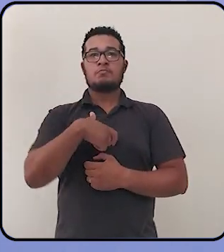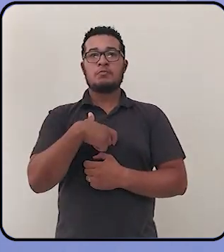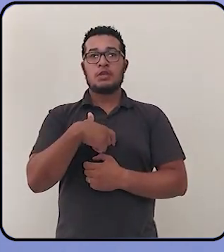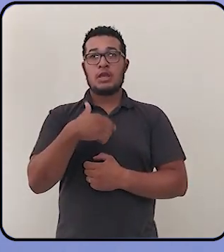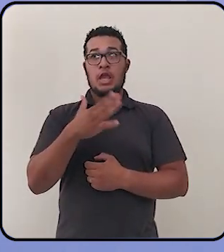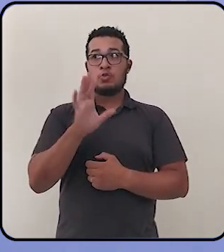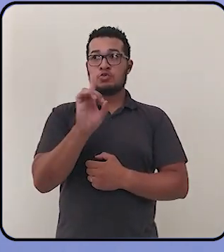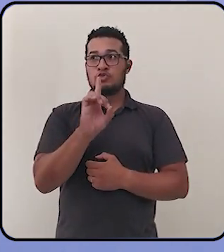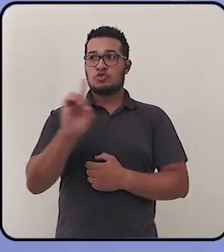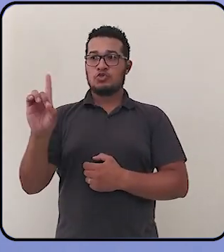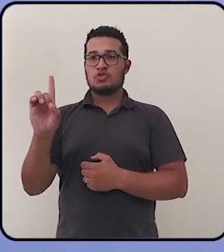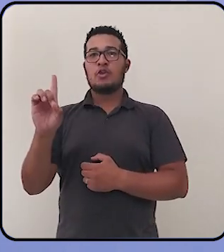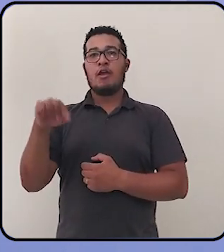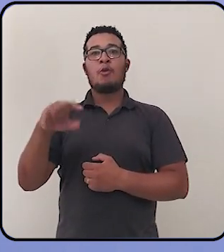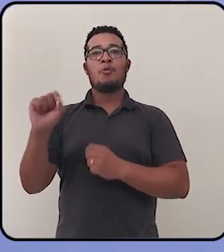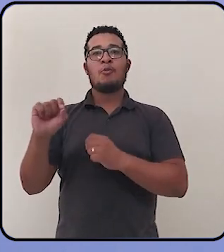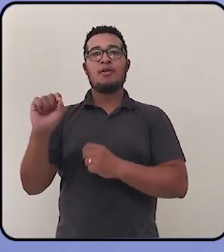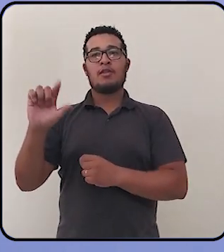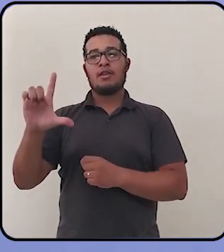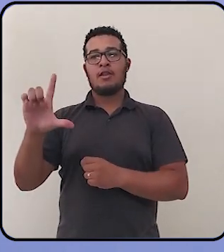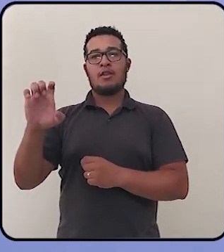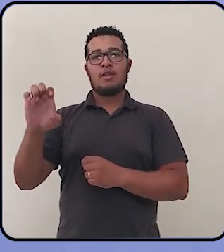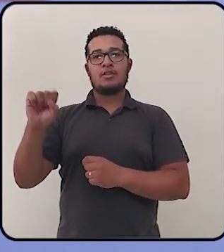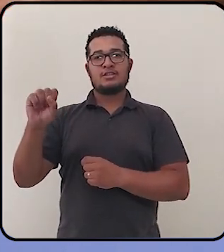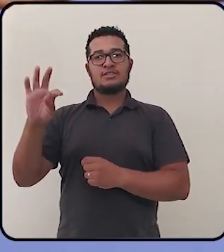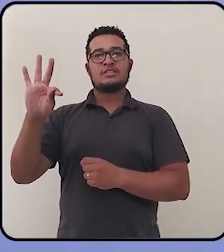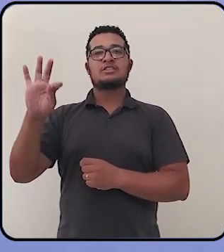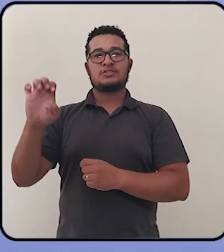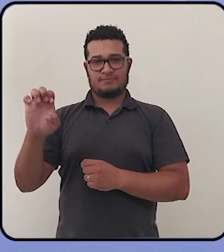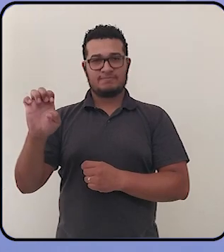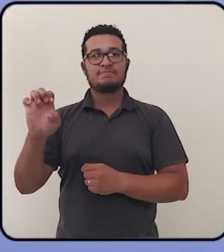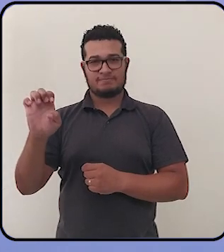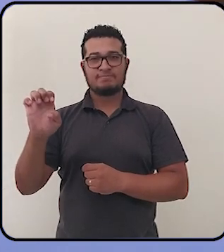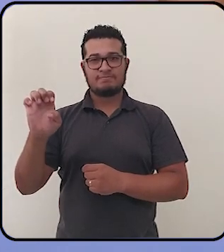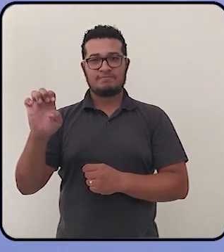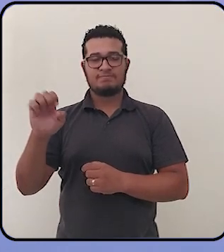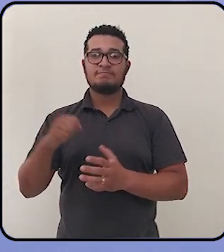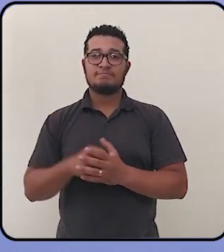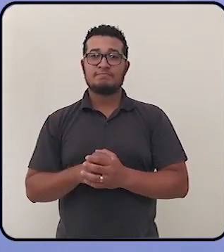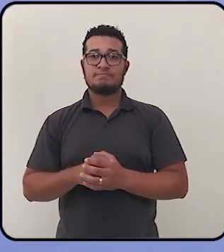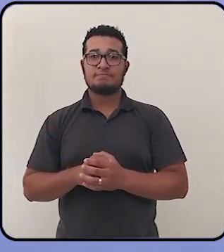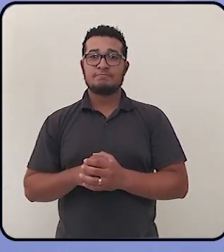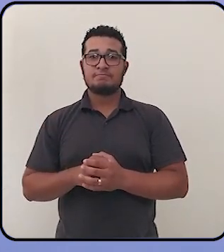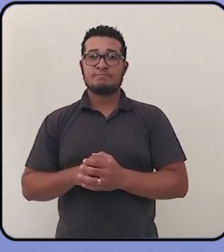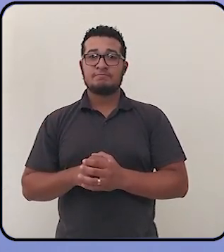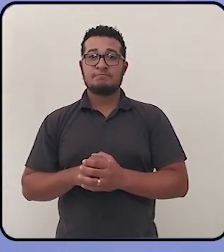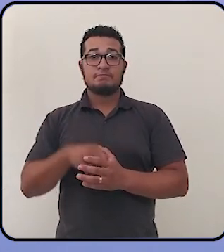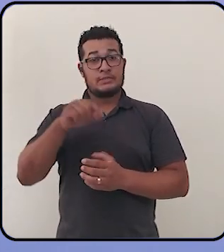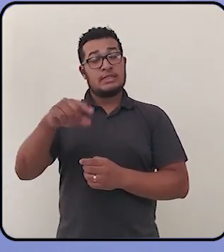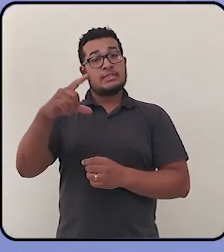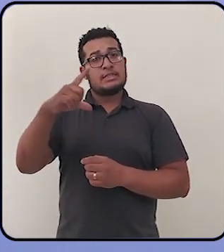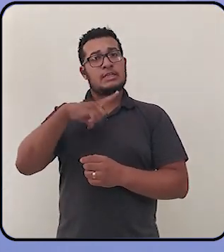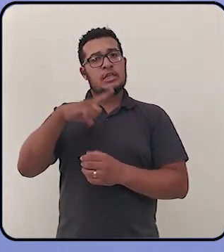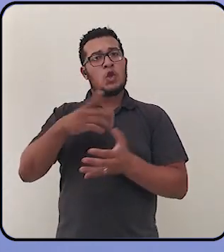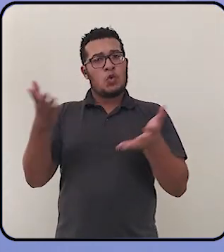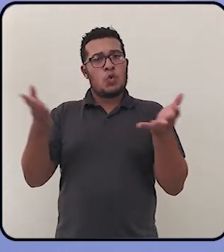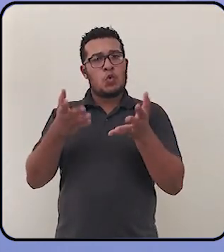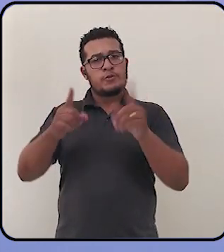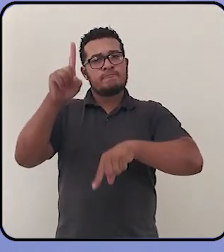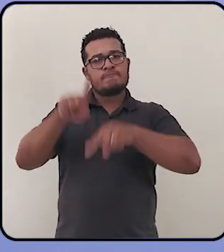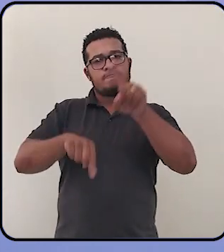sua direita, sempre o leste. O instrumento que nós